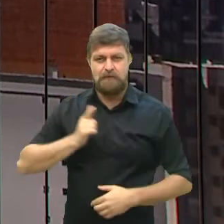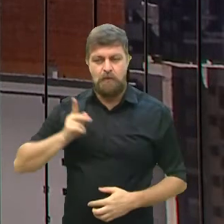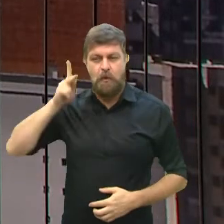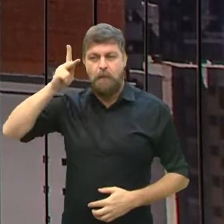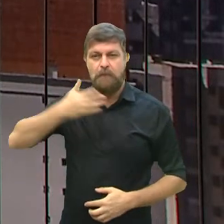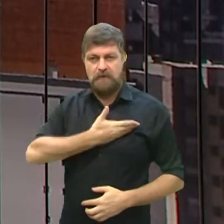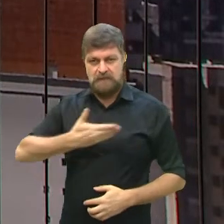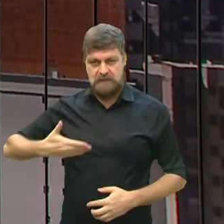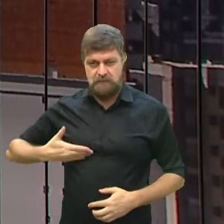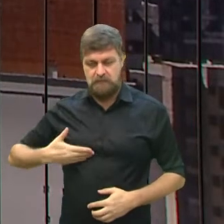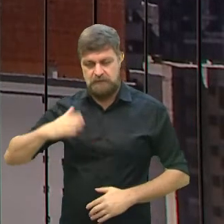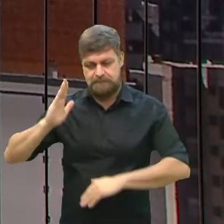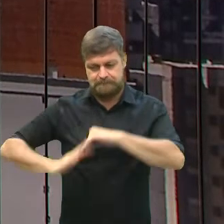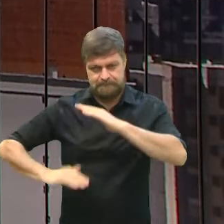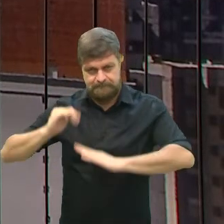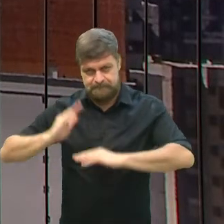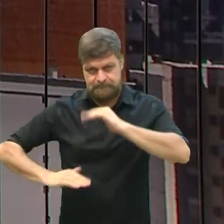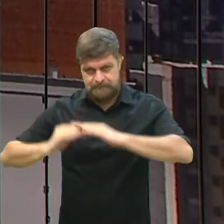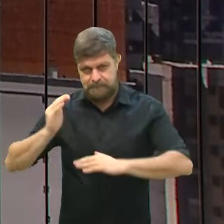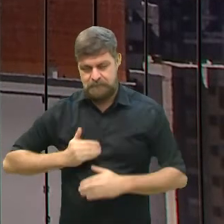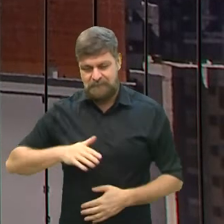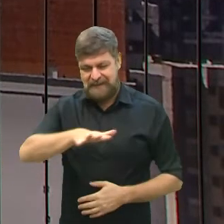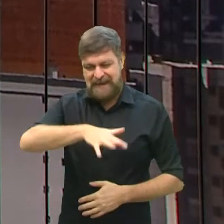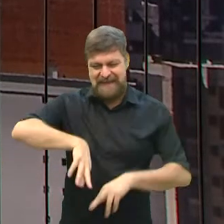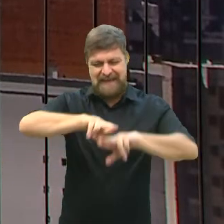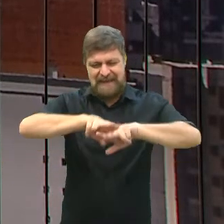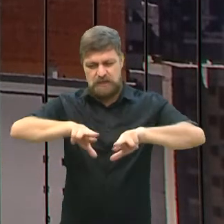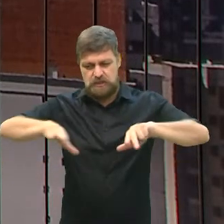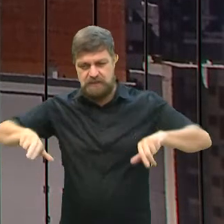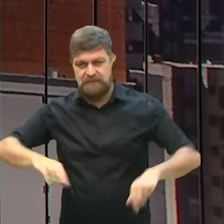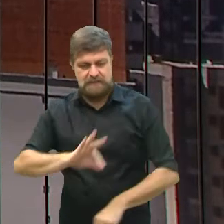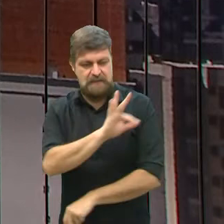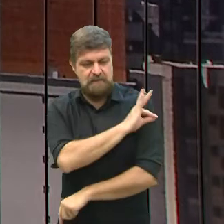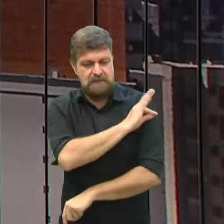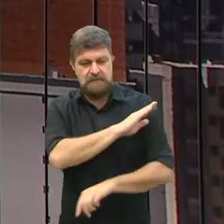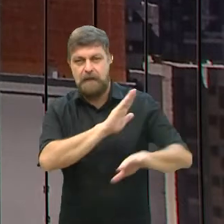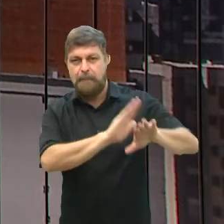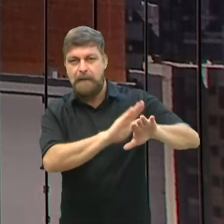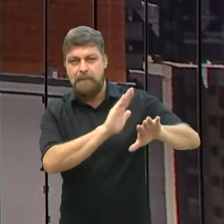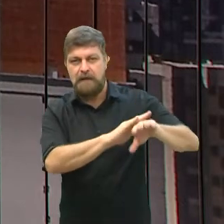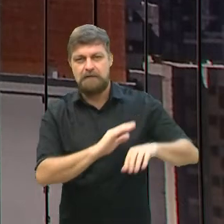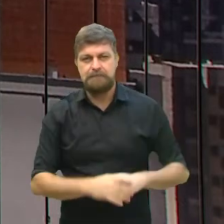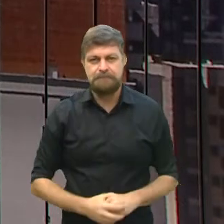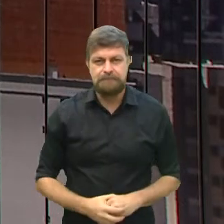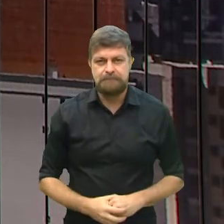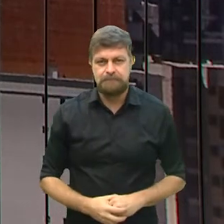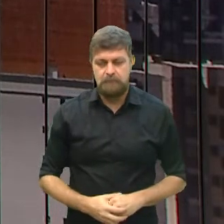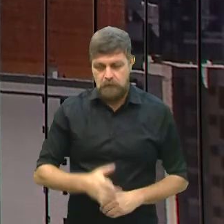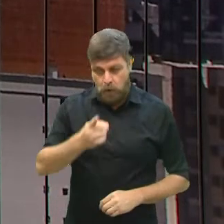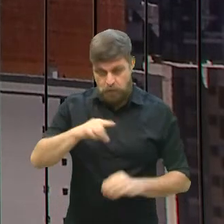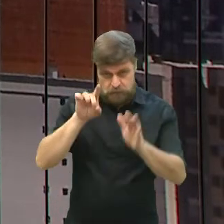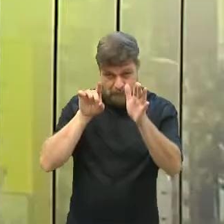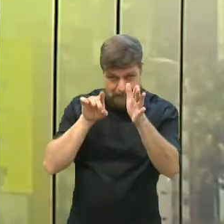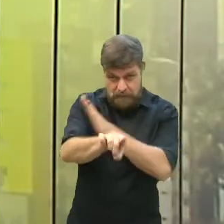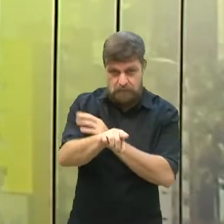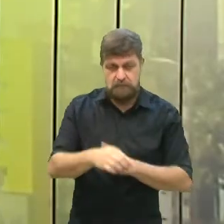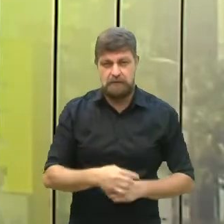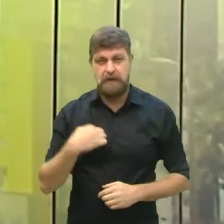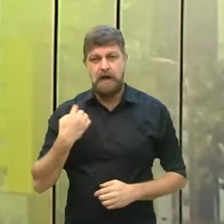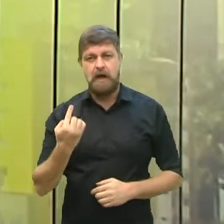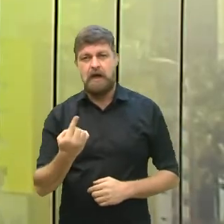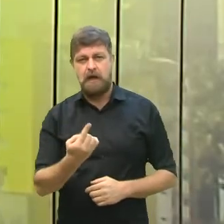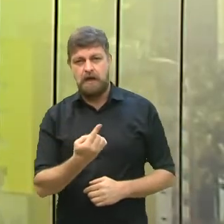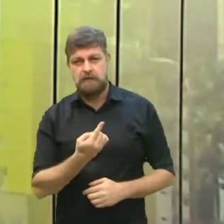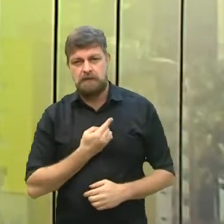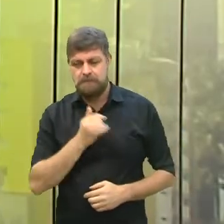políticas que estão sendo feitas nas mais diversas áreas da Prefeitura de Campinas. Rogério, a minha última pergunta, nós